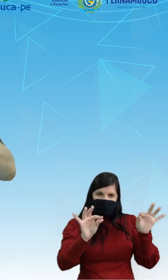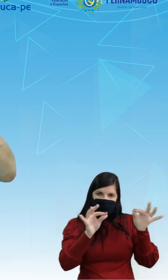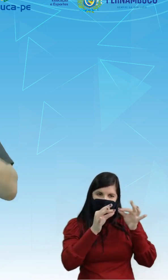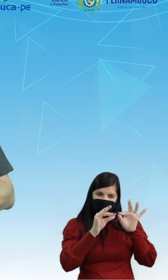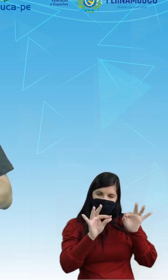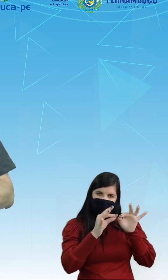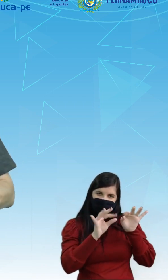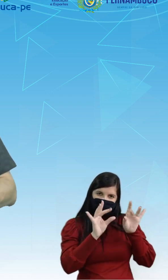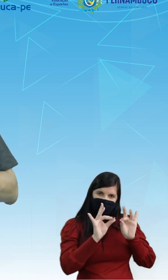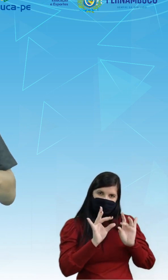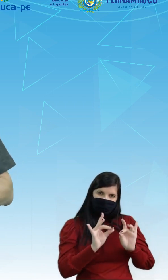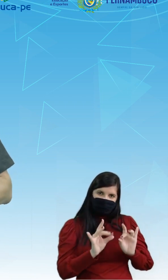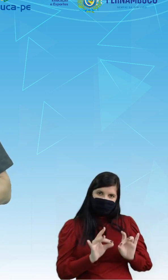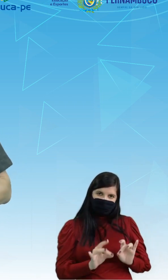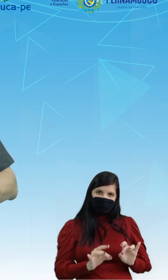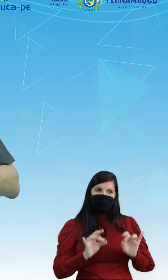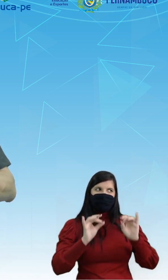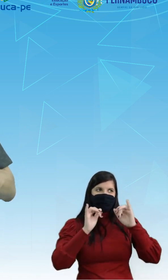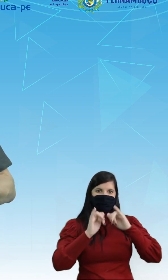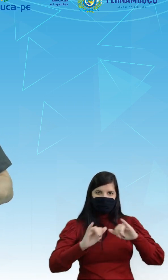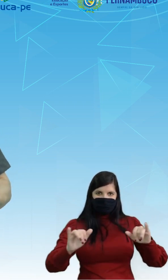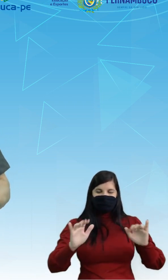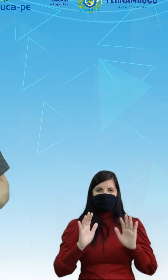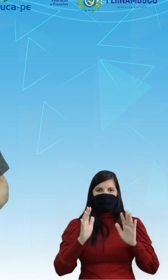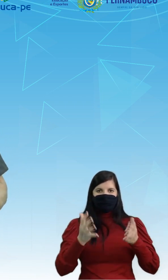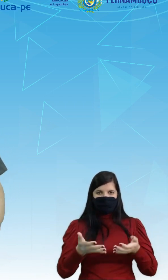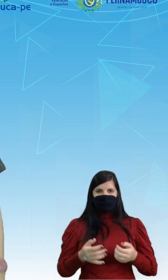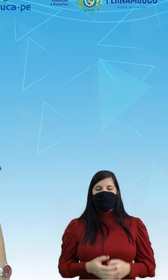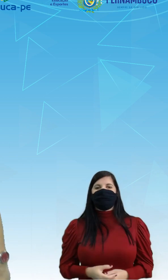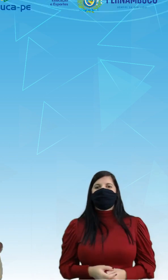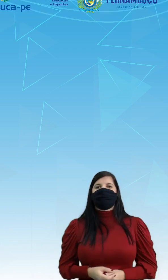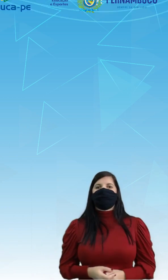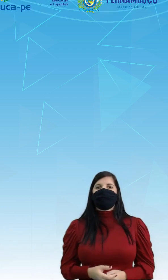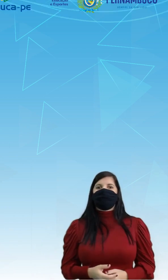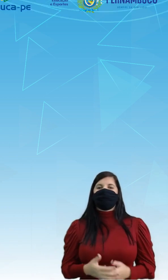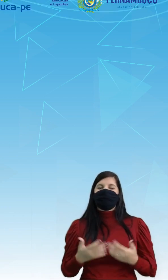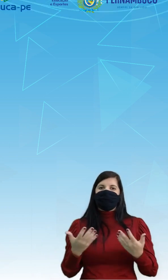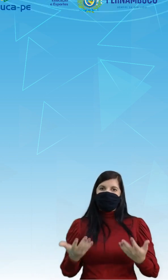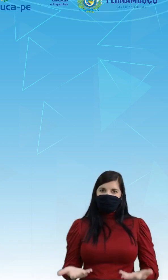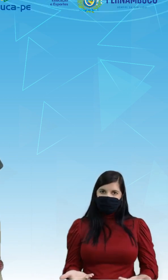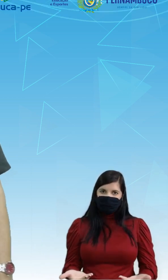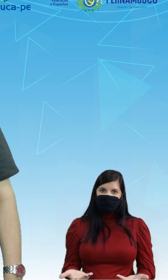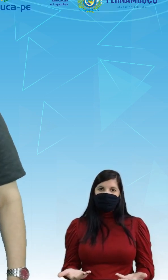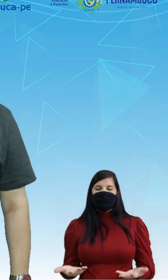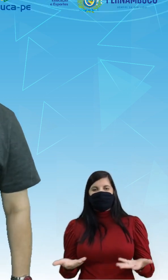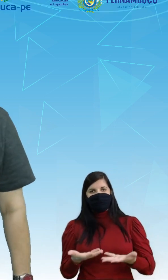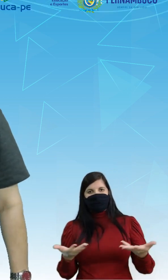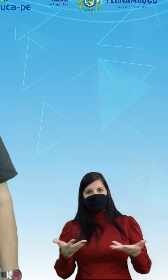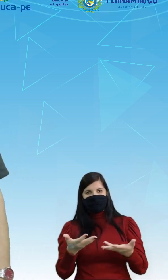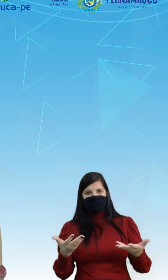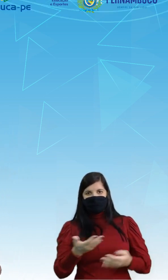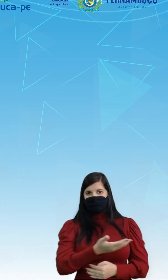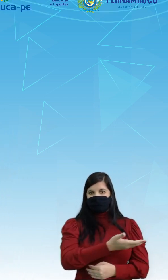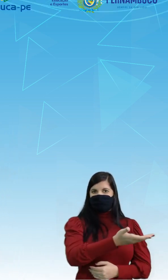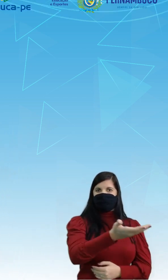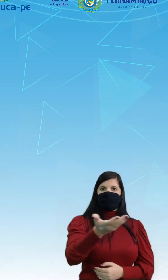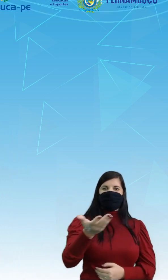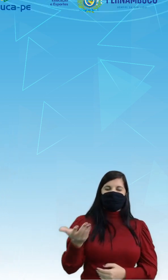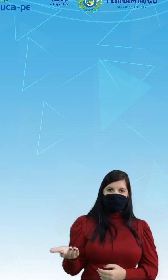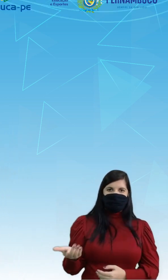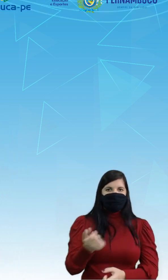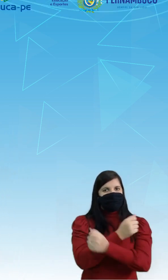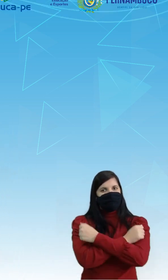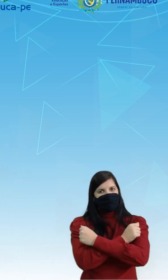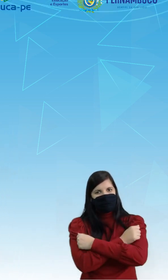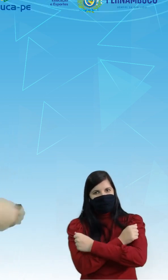ler aquilo que foi dito entre aspas, certo? Então é isso aí, já deixo aqui para todos vocês um